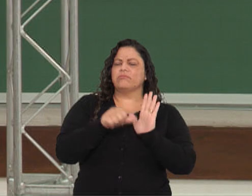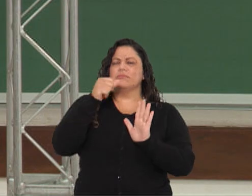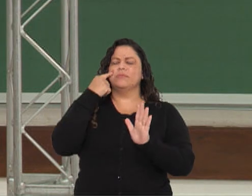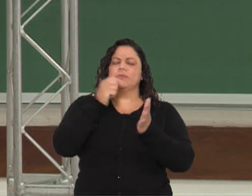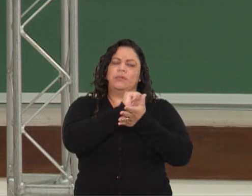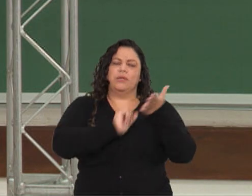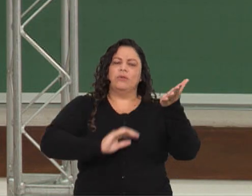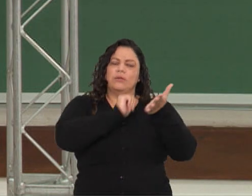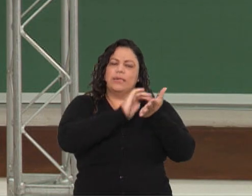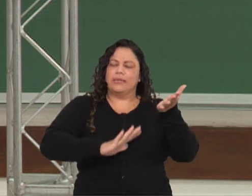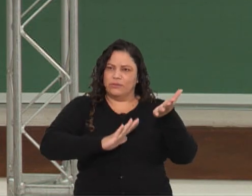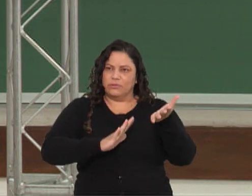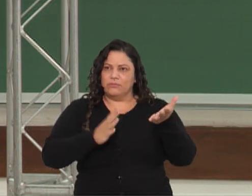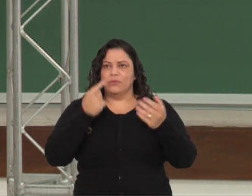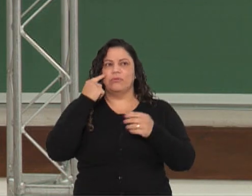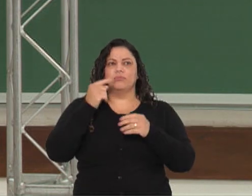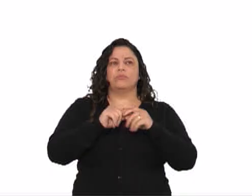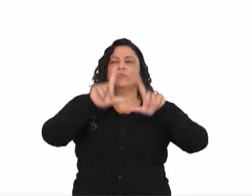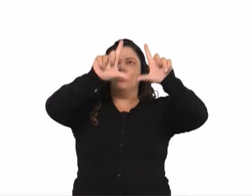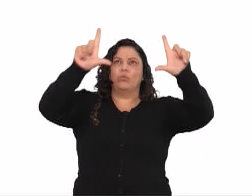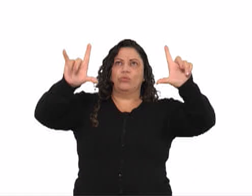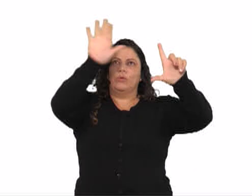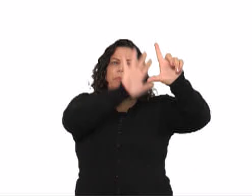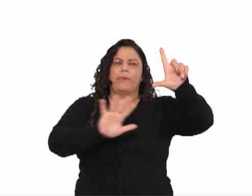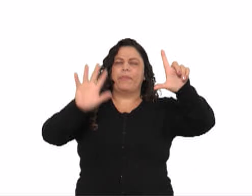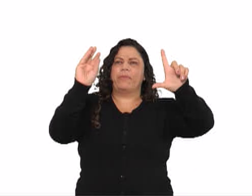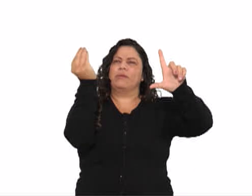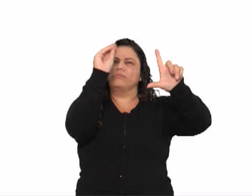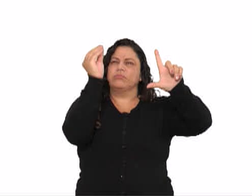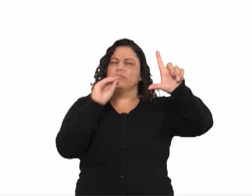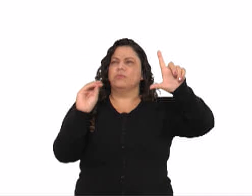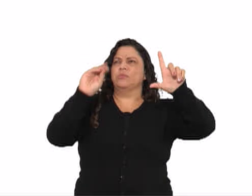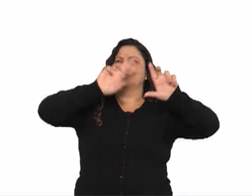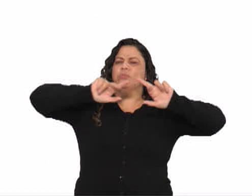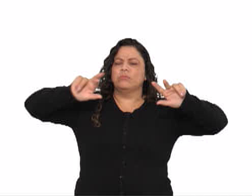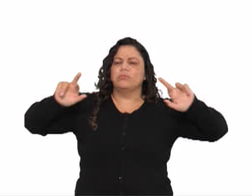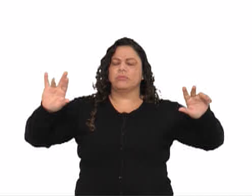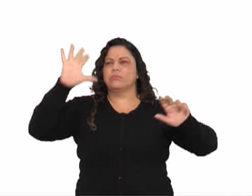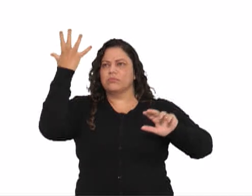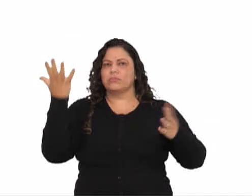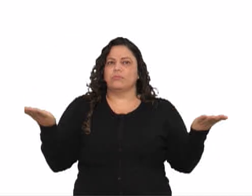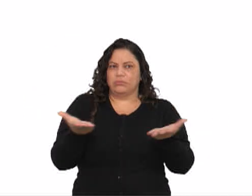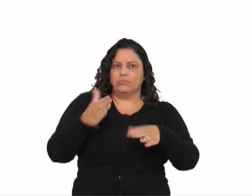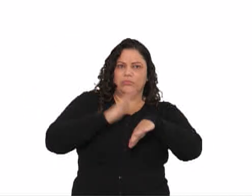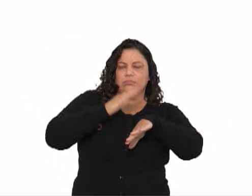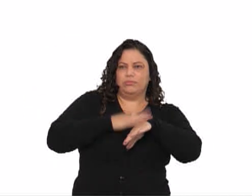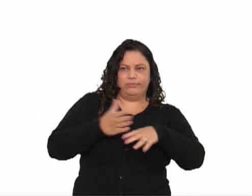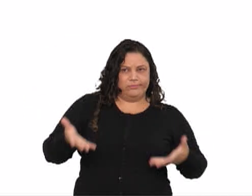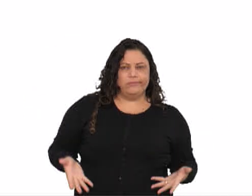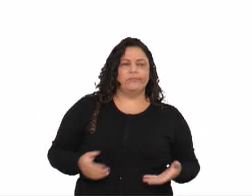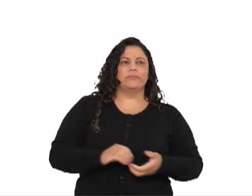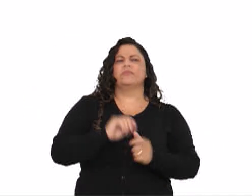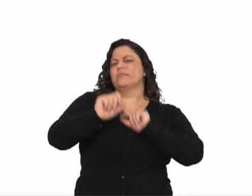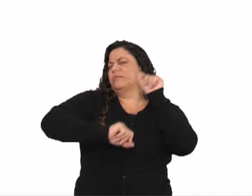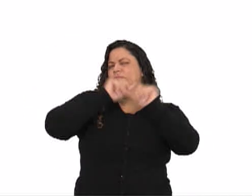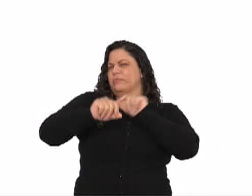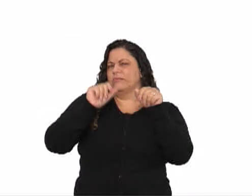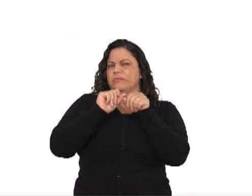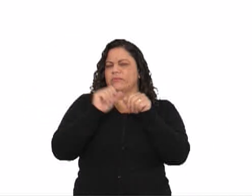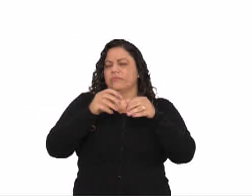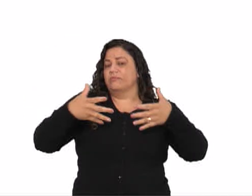Vocês têm esse quadro aqui cheio de imagens, cheio de ações acontecendo nesse momento. E o que vocês vão fazer? Look at the